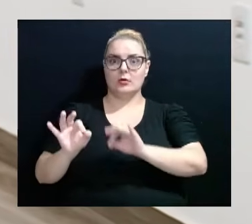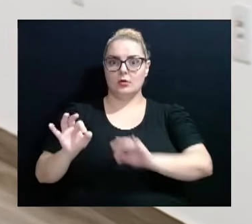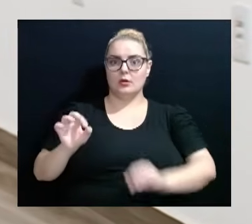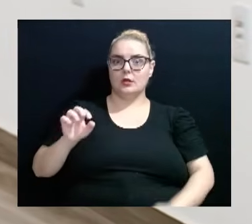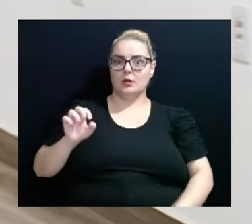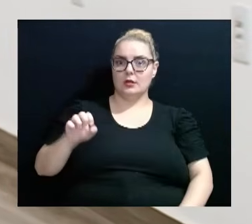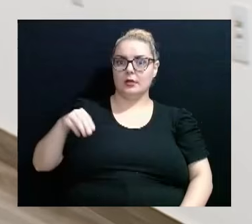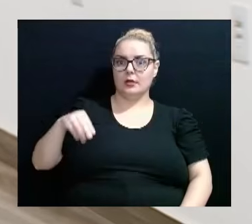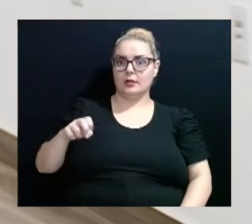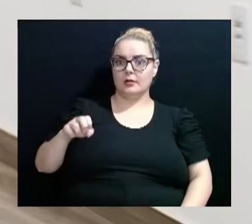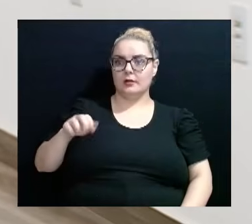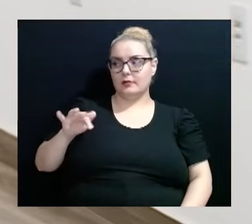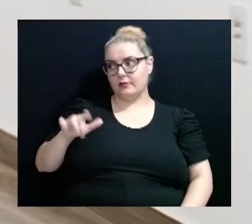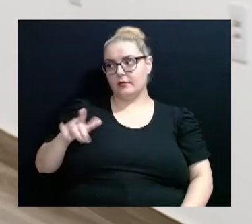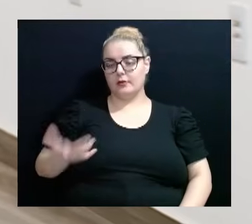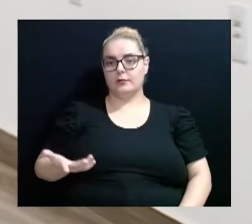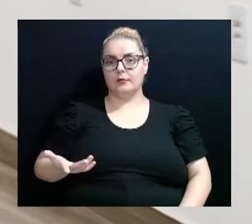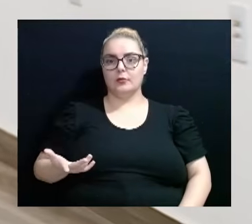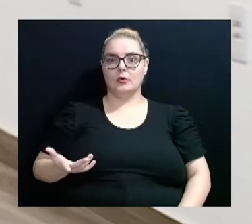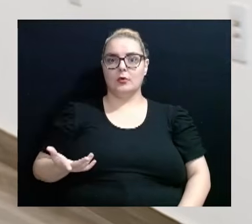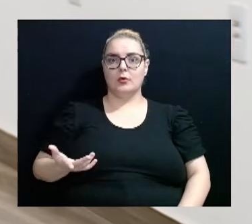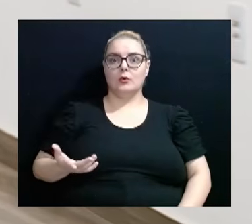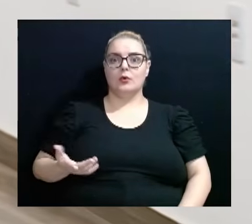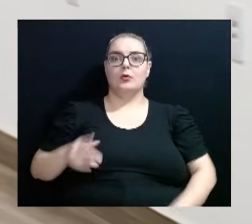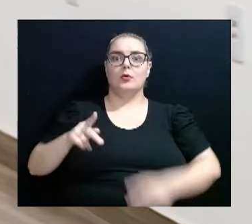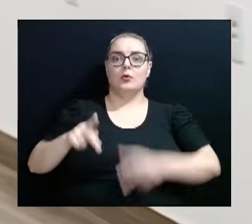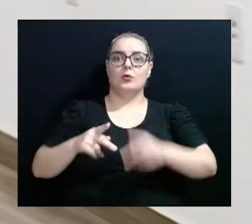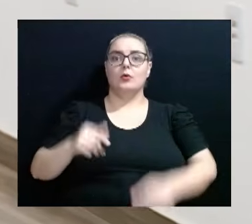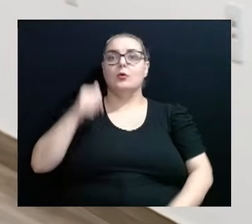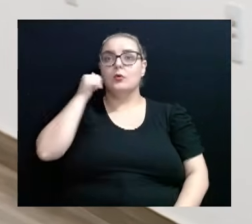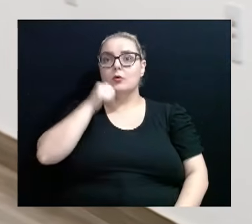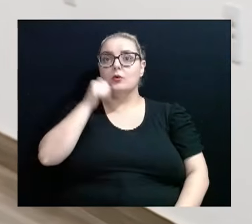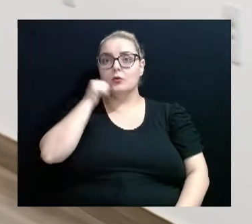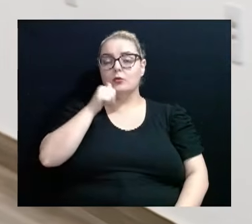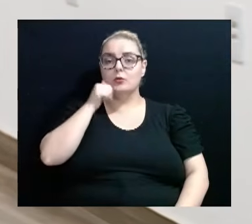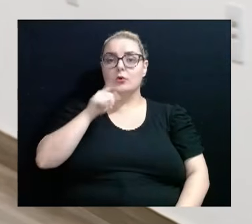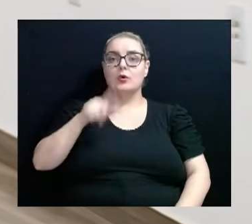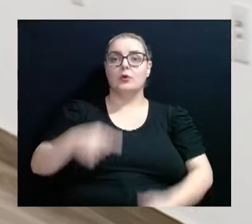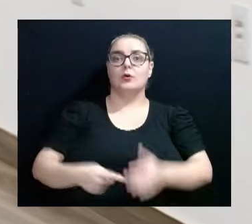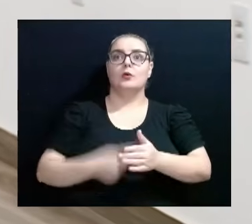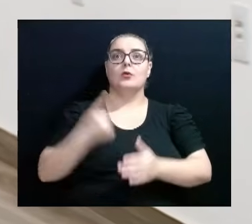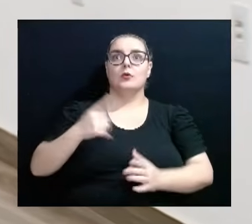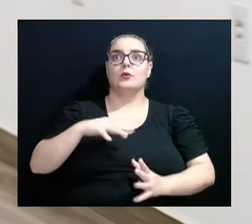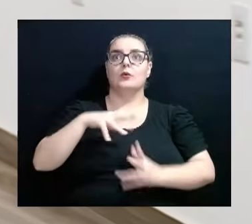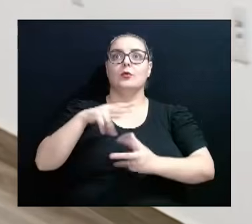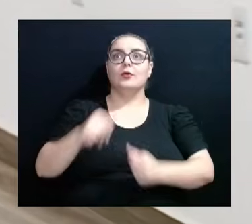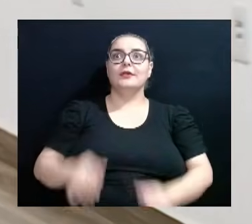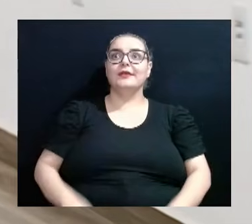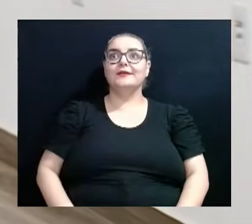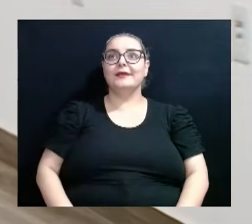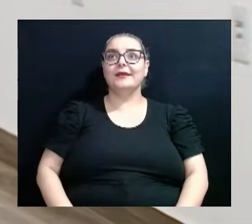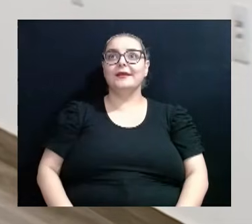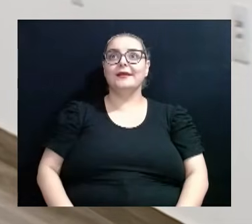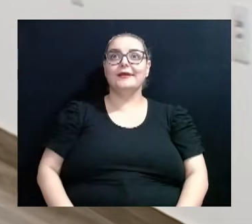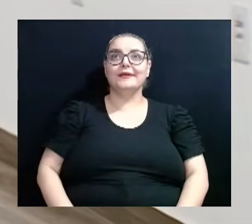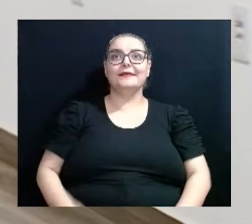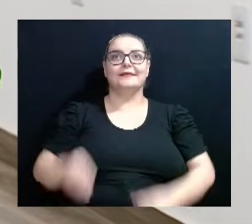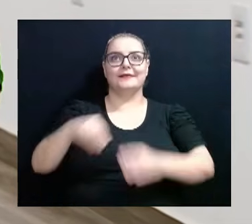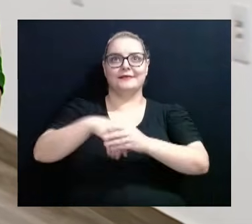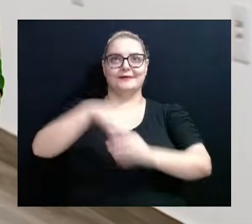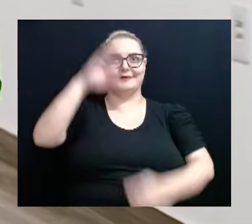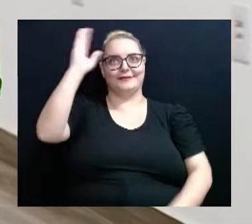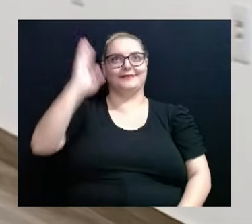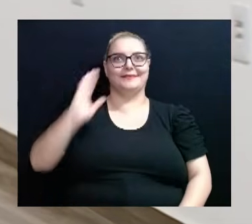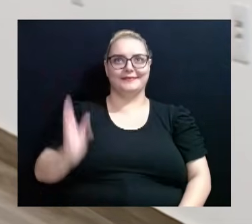futebol americano, inclusive com a equipe de vocês aqui feminina, né? Muito grande. Hoje no mundo, o Brasil é o